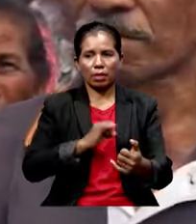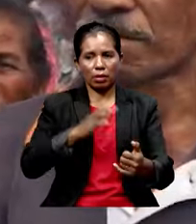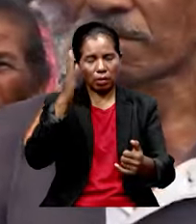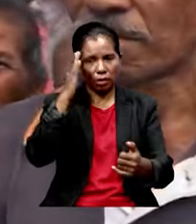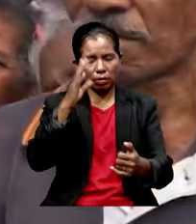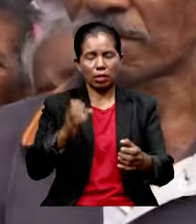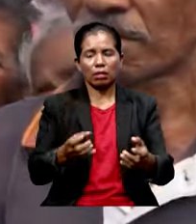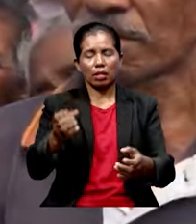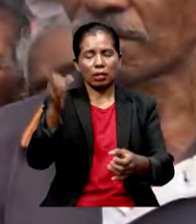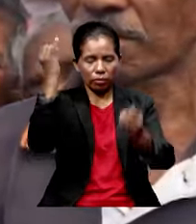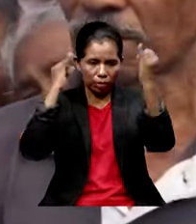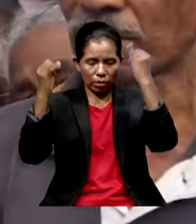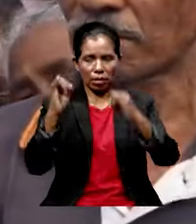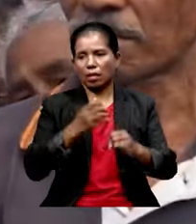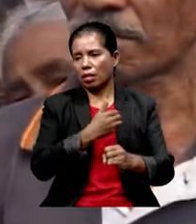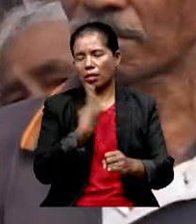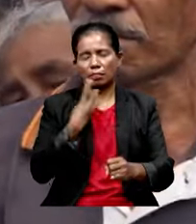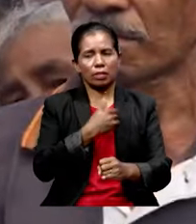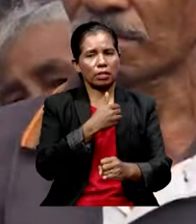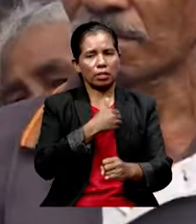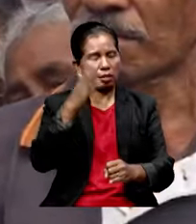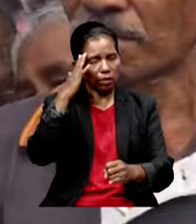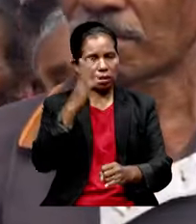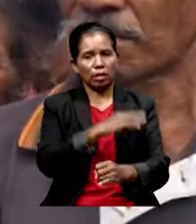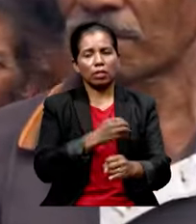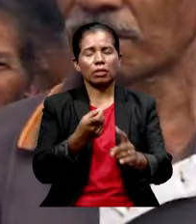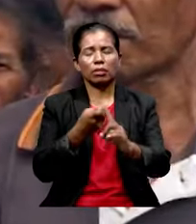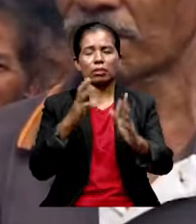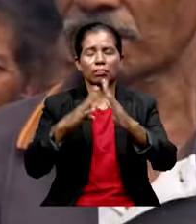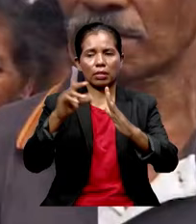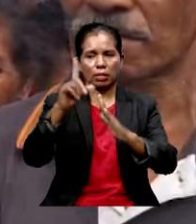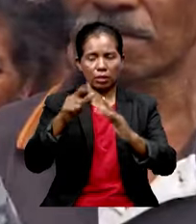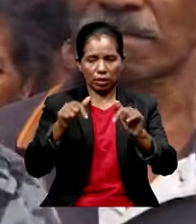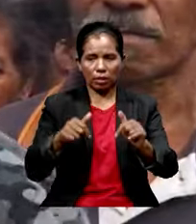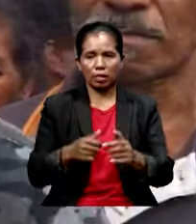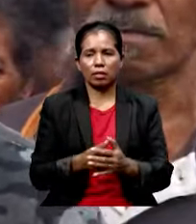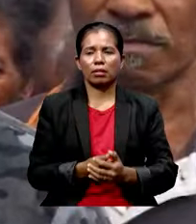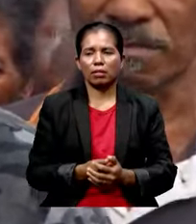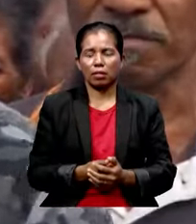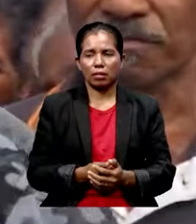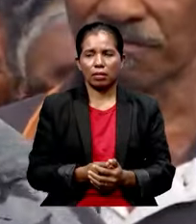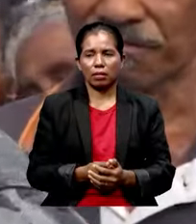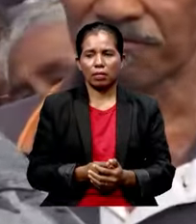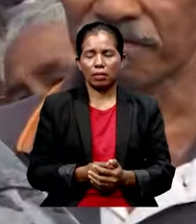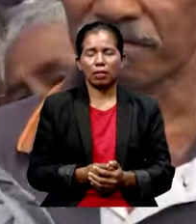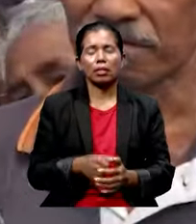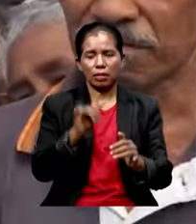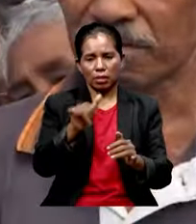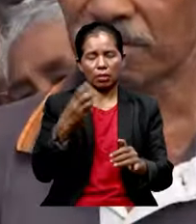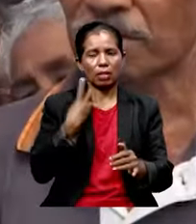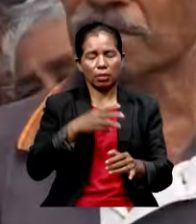a minha informação. A minha cidade que tem motivos e que a minha lista. Importante é você buscar a sua informação? Sim,